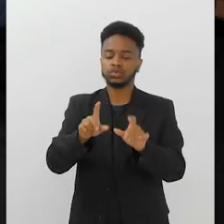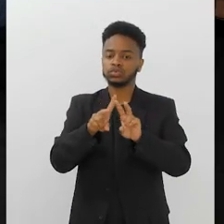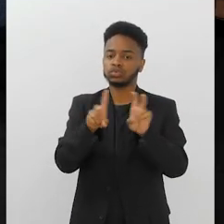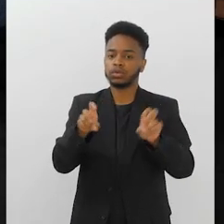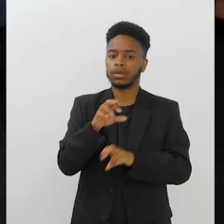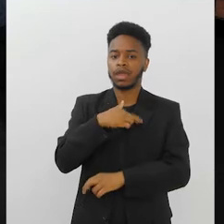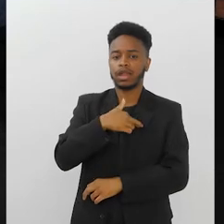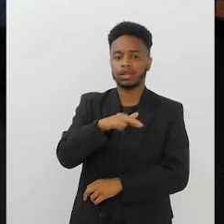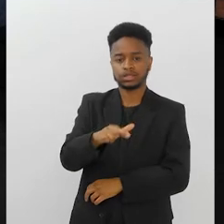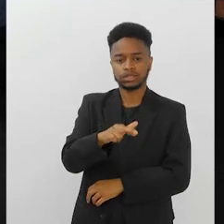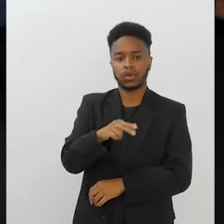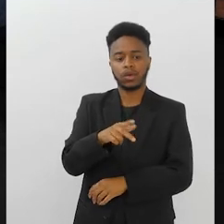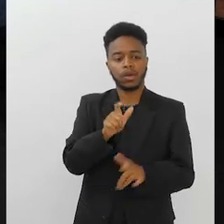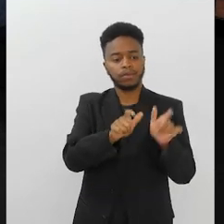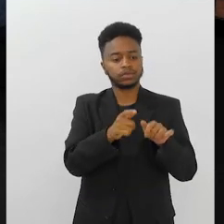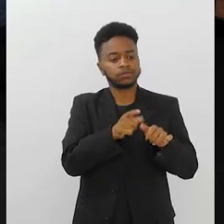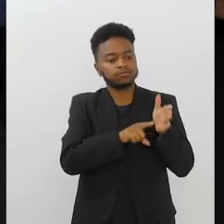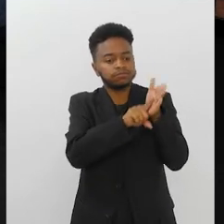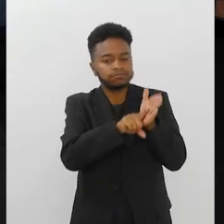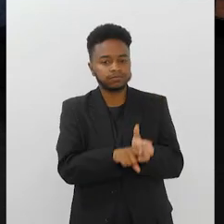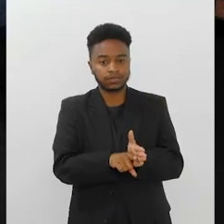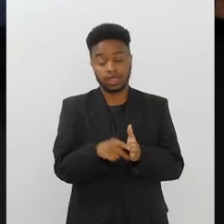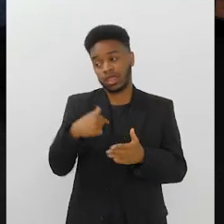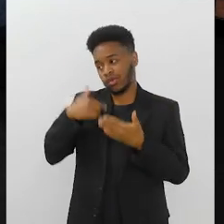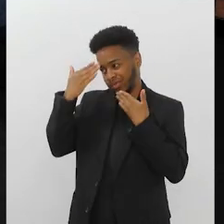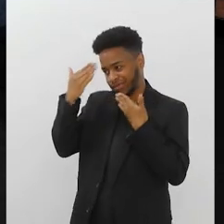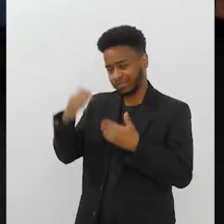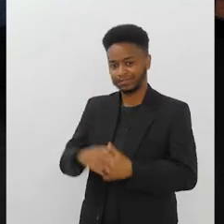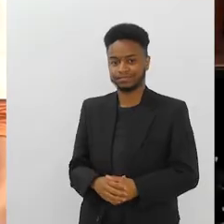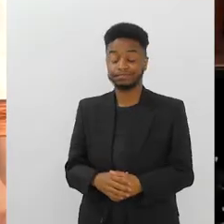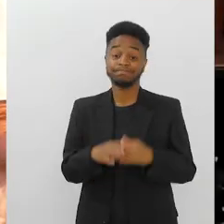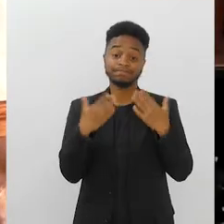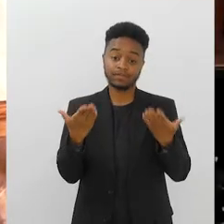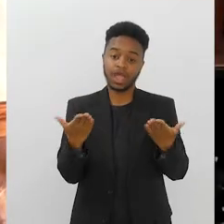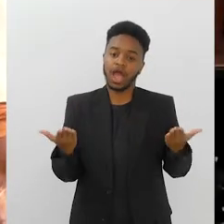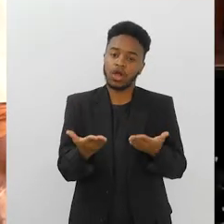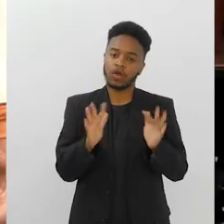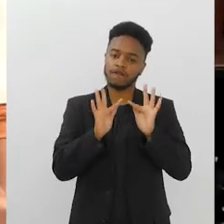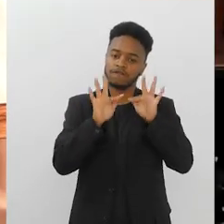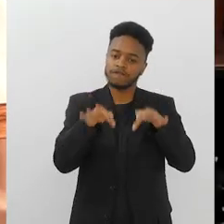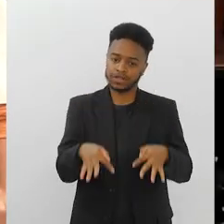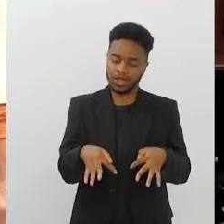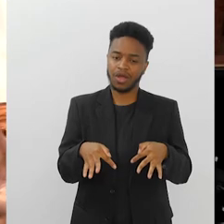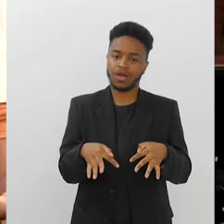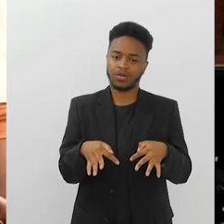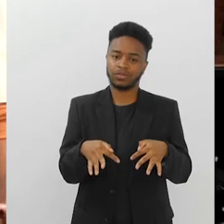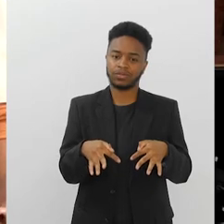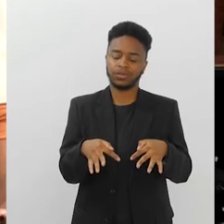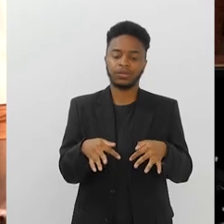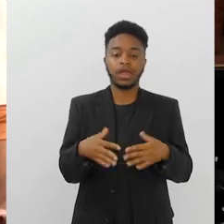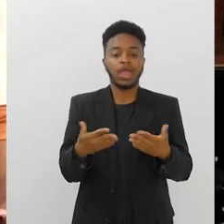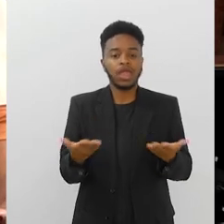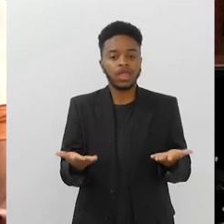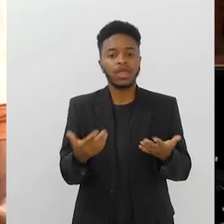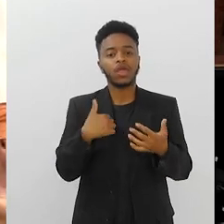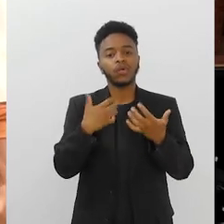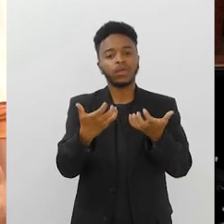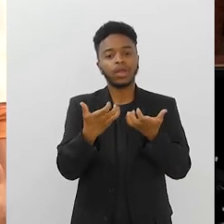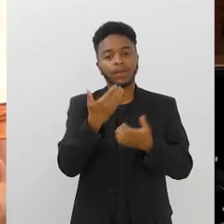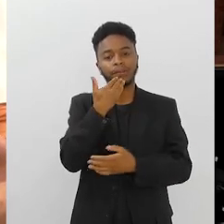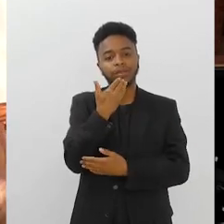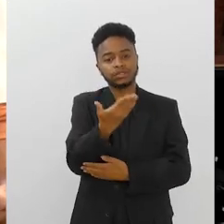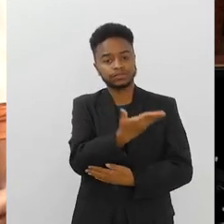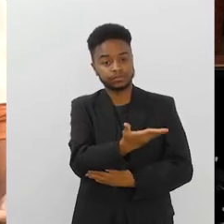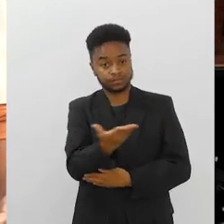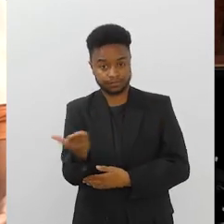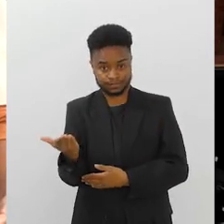todos sobre essa religião tão procurada eu que te agradeço bem encerrando esse programa